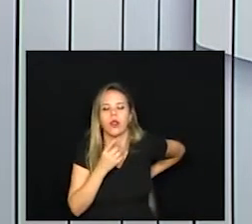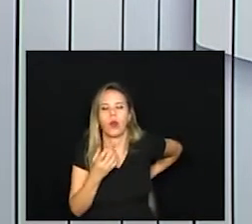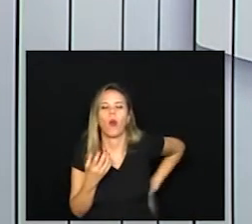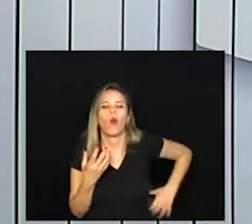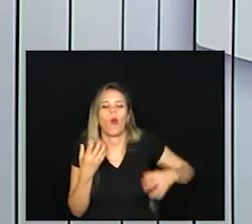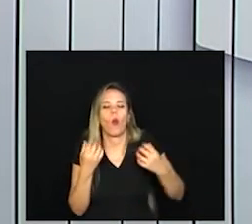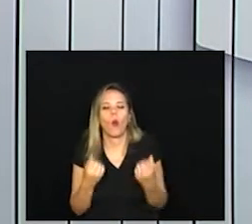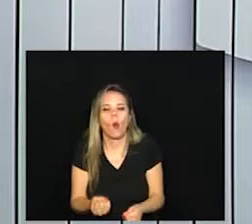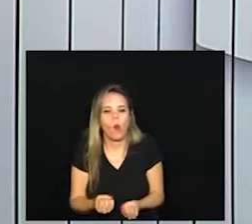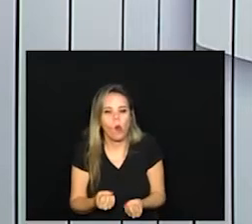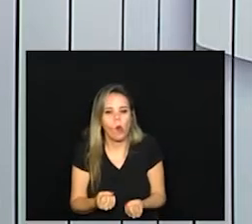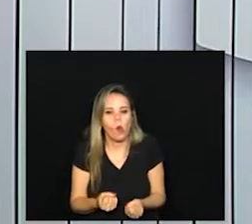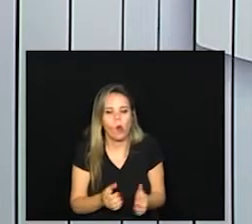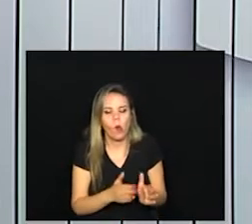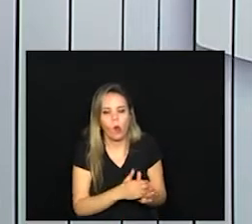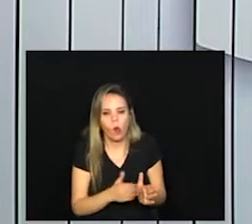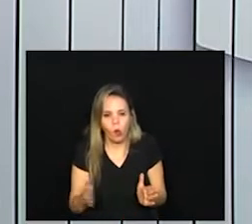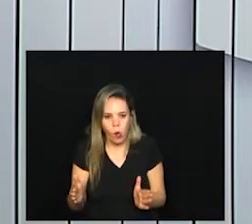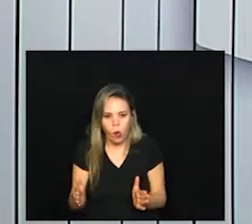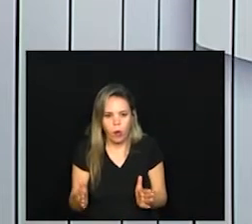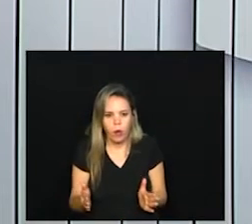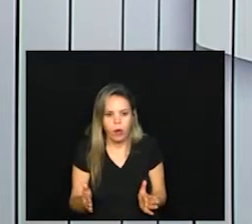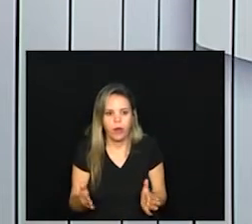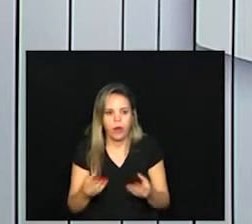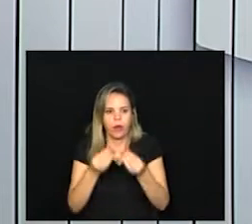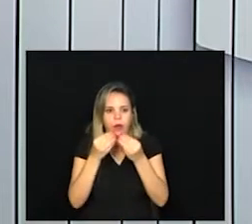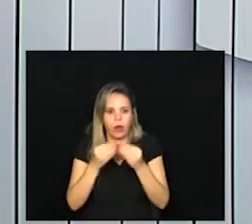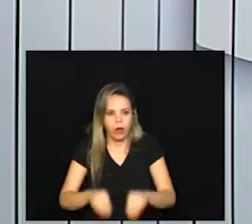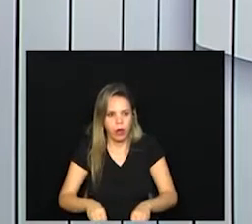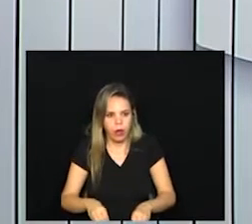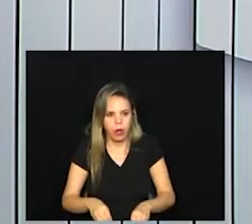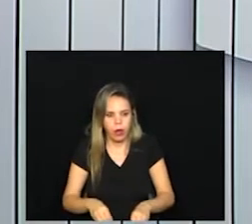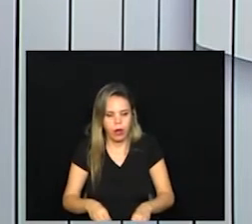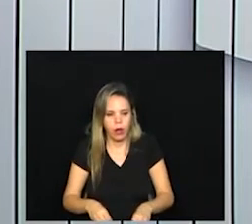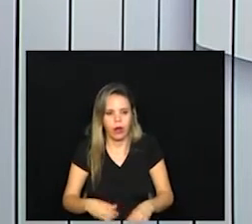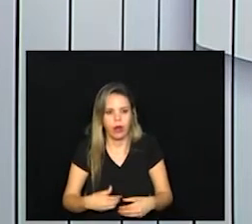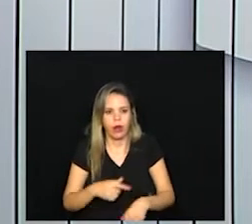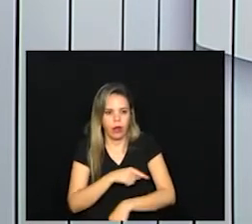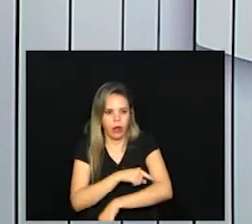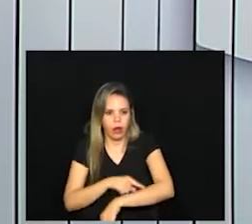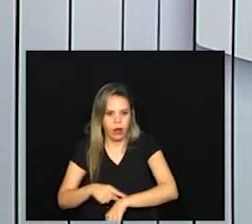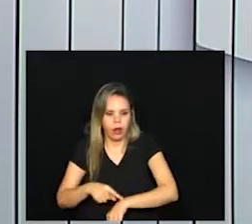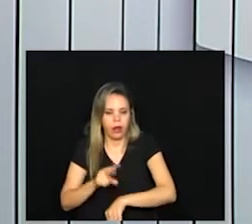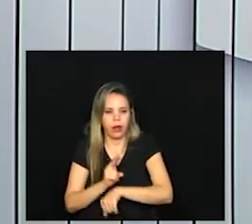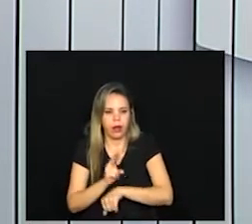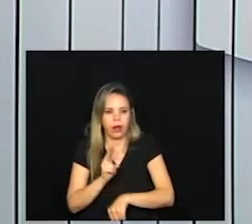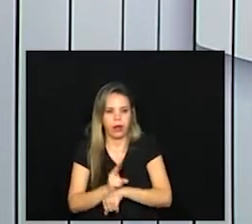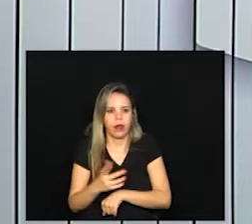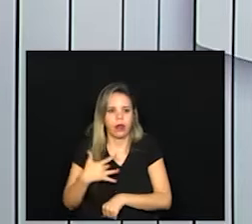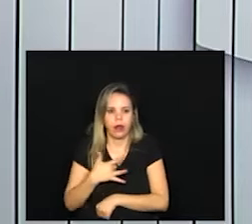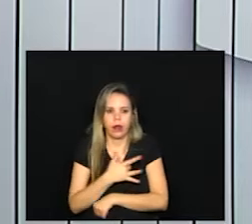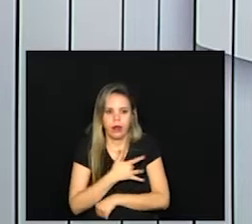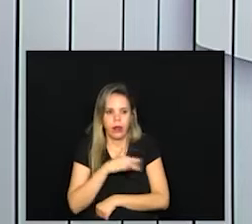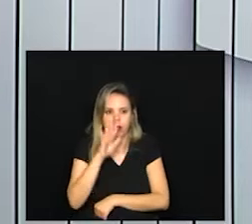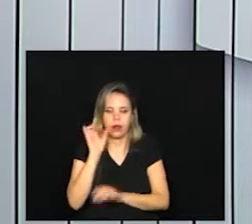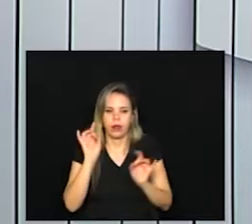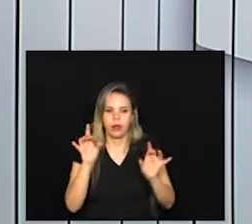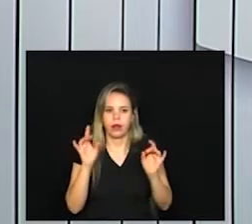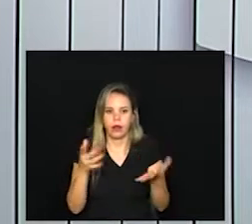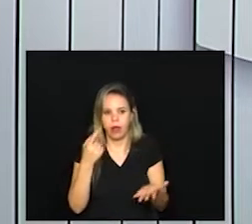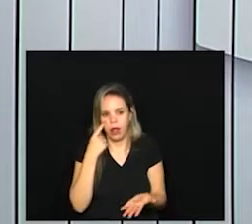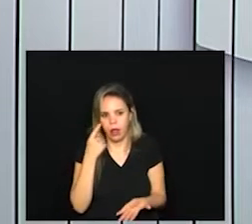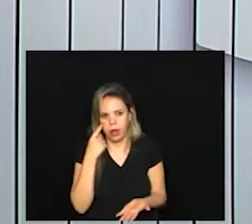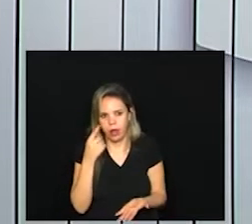seco, típico da estação, acaba afetando a integridade da pele e demanda cuidados